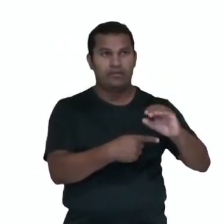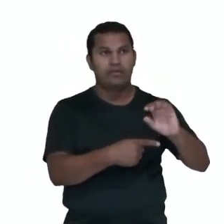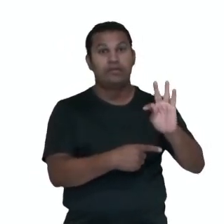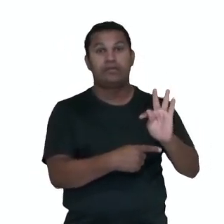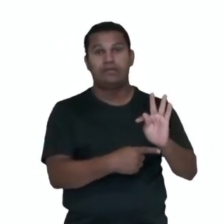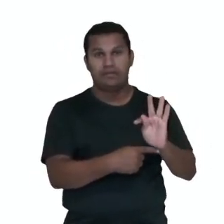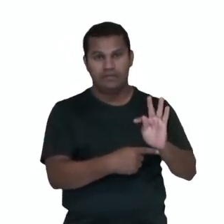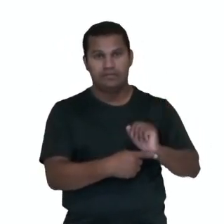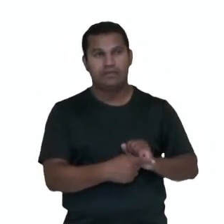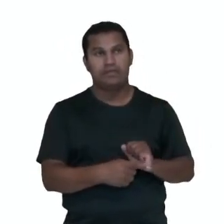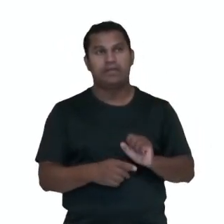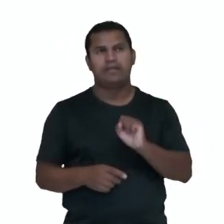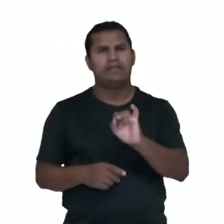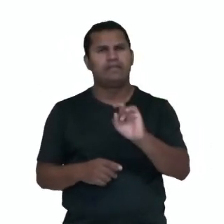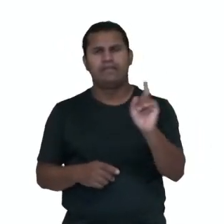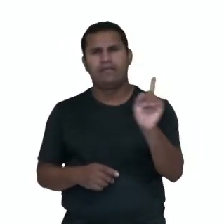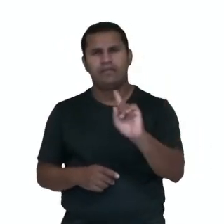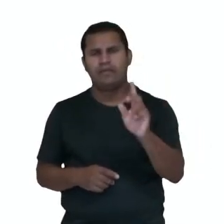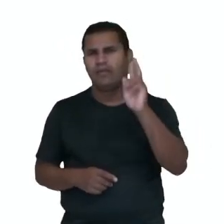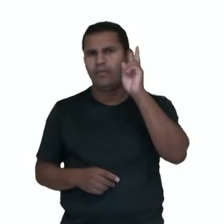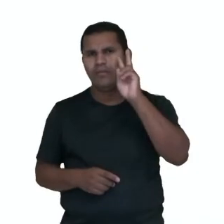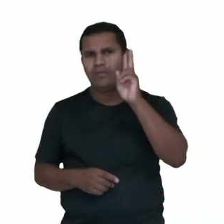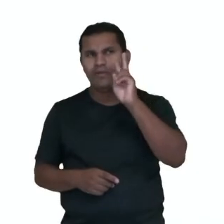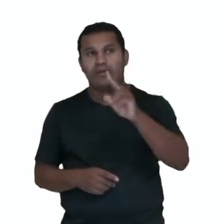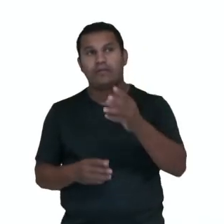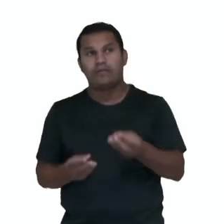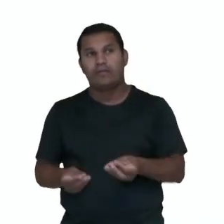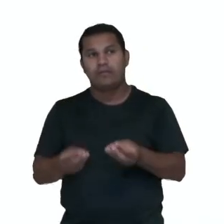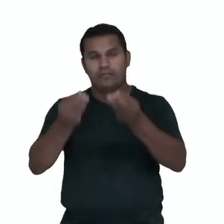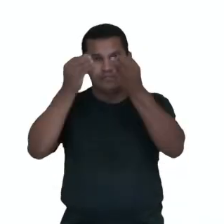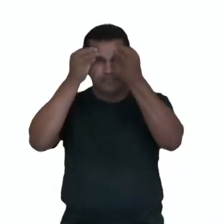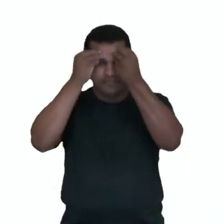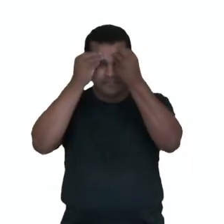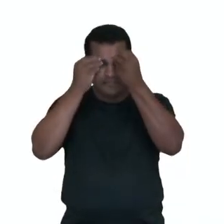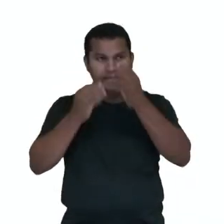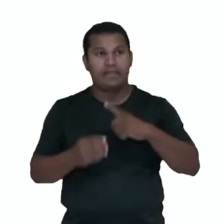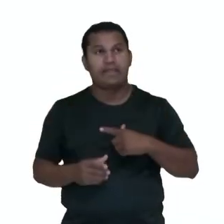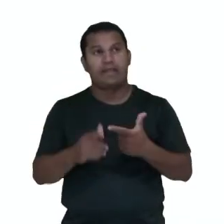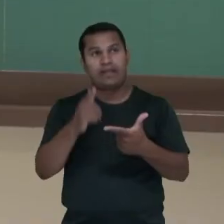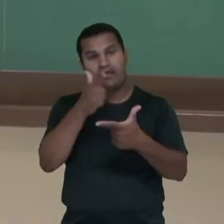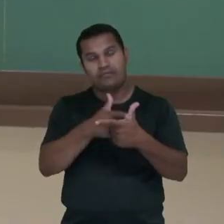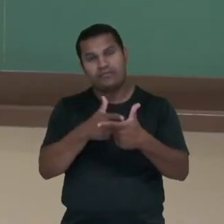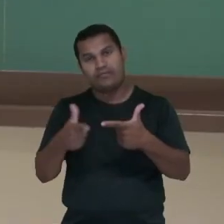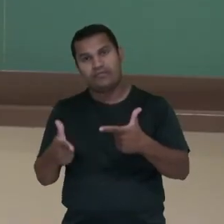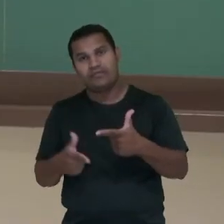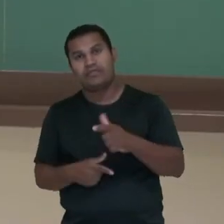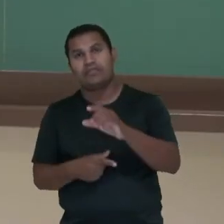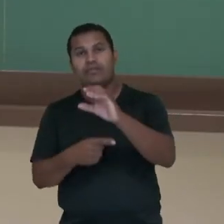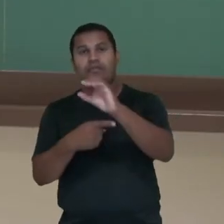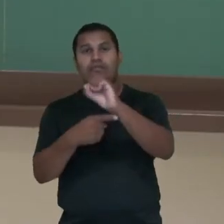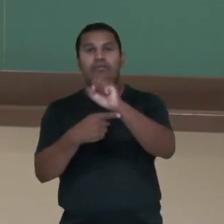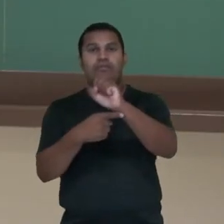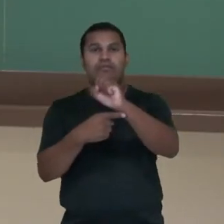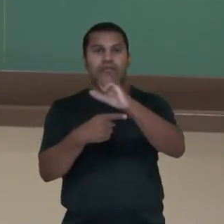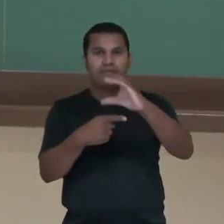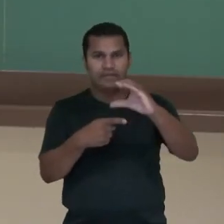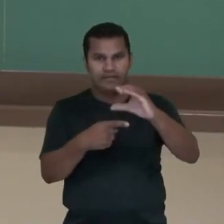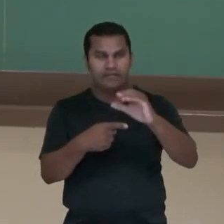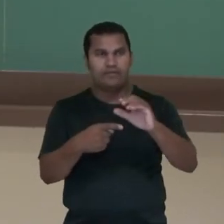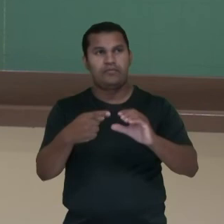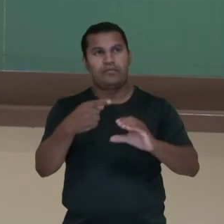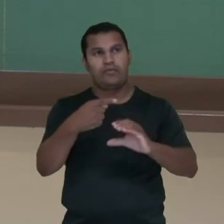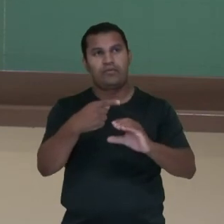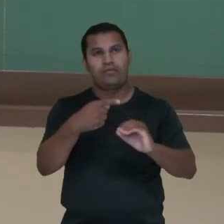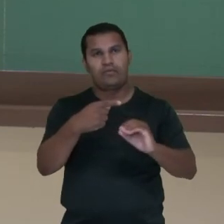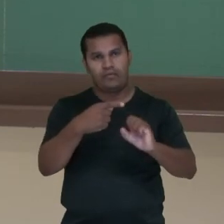tiver memorizado ainda a tangente, basta eu dividir o seno sobre o cosseno. Então aí fica como dica de ouro